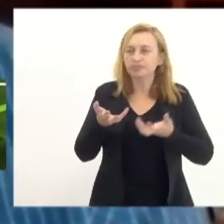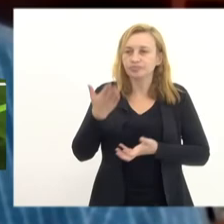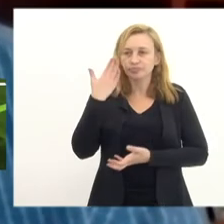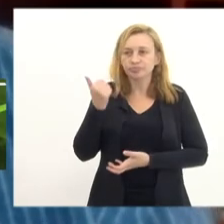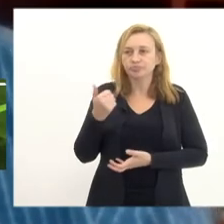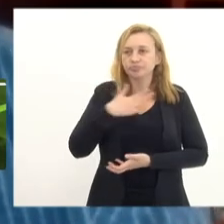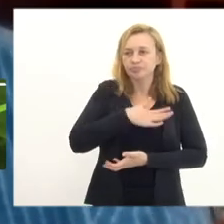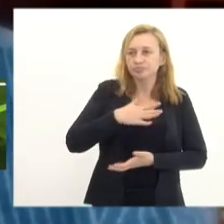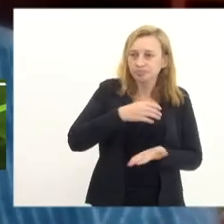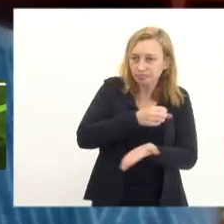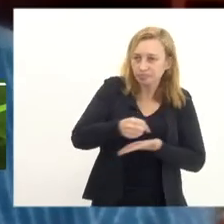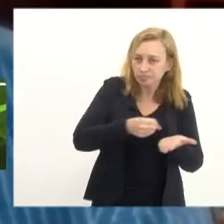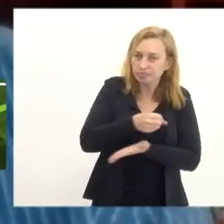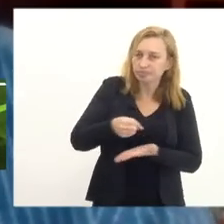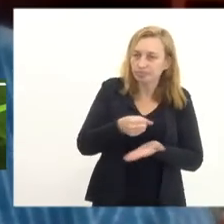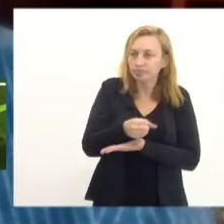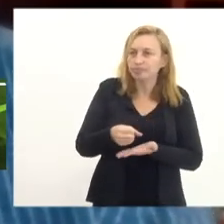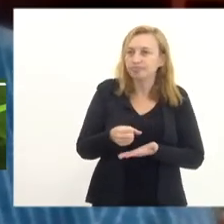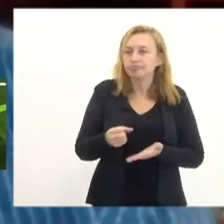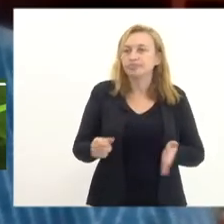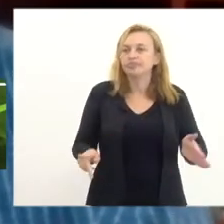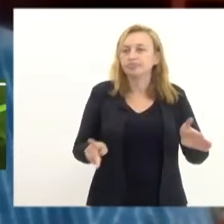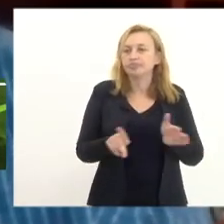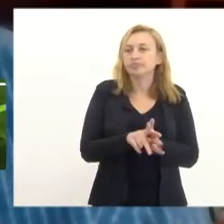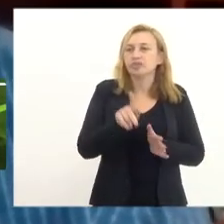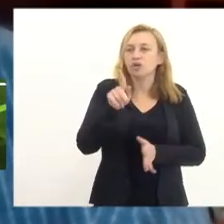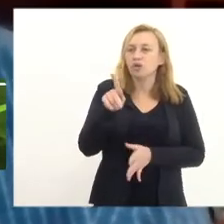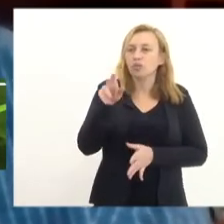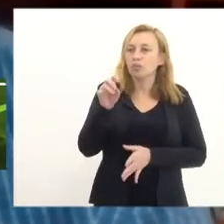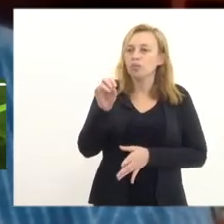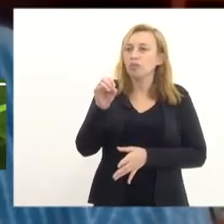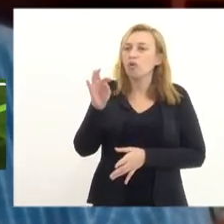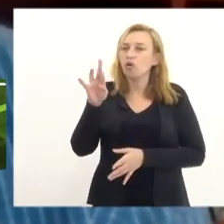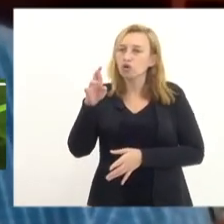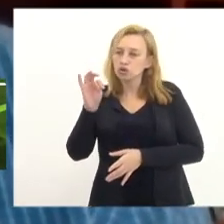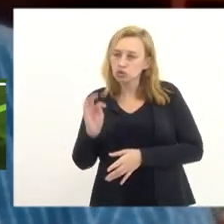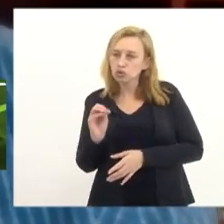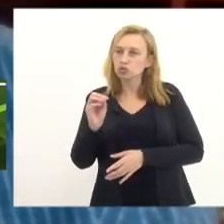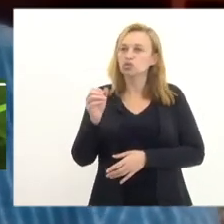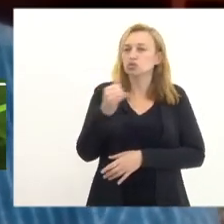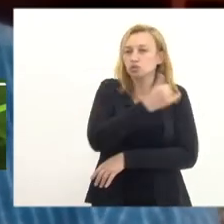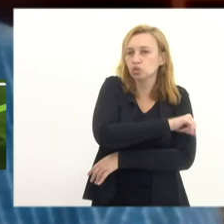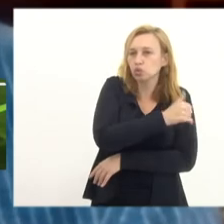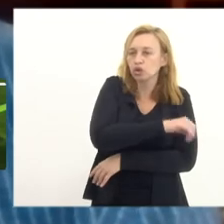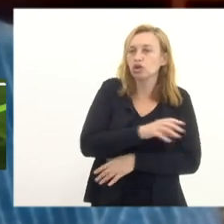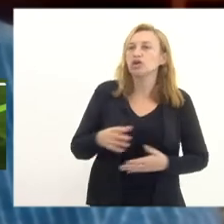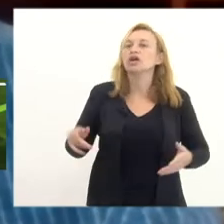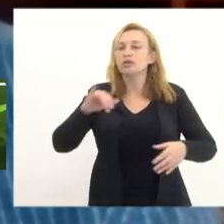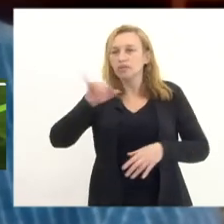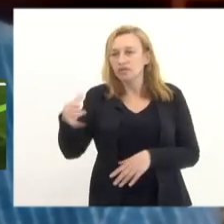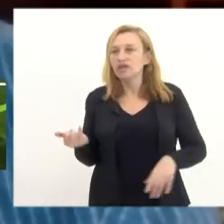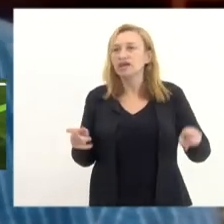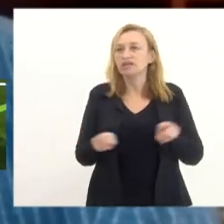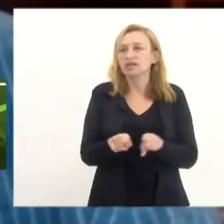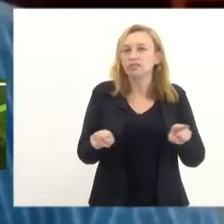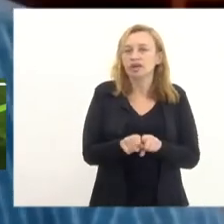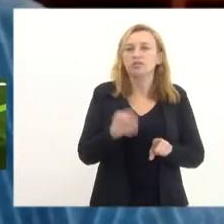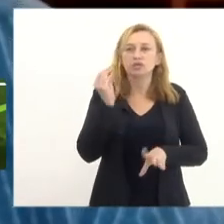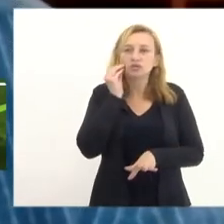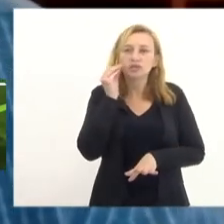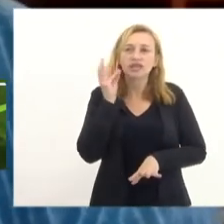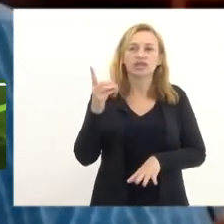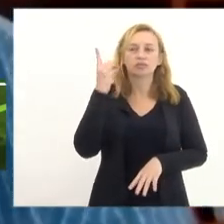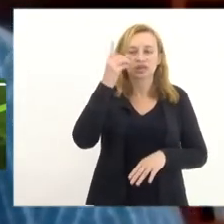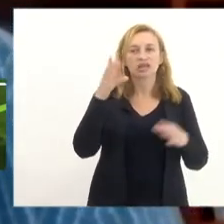essa base da Triunfo está no Porto do Rio, onde exatamente ela está. E aproveitando a oportunidade, deputada